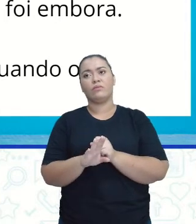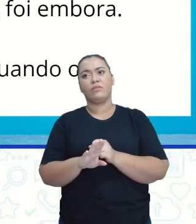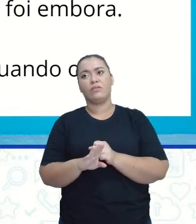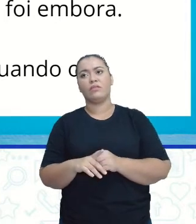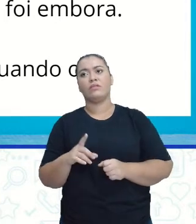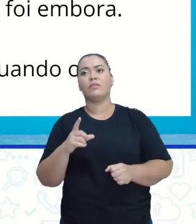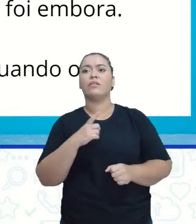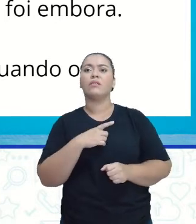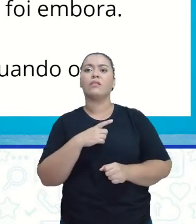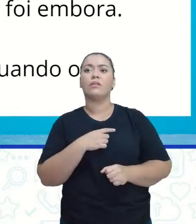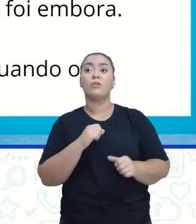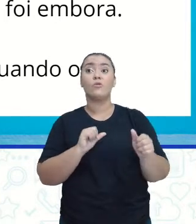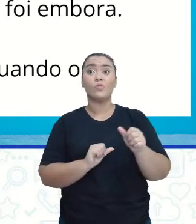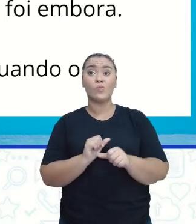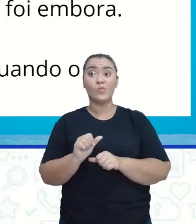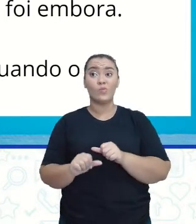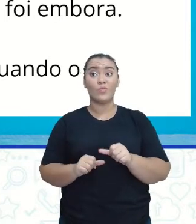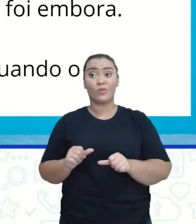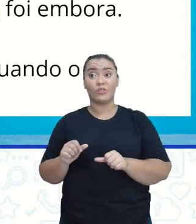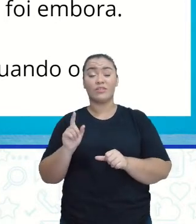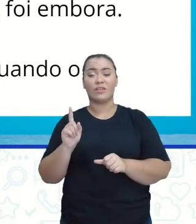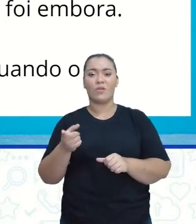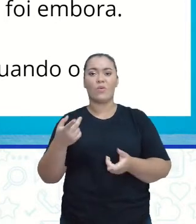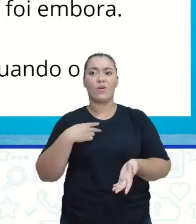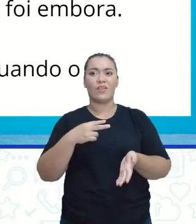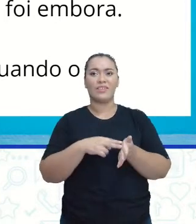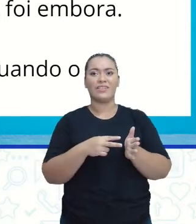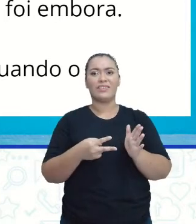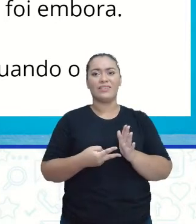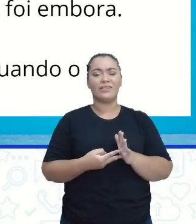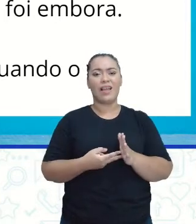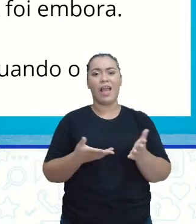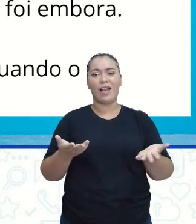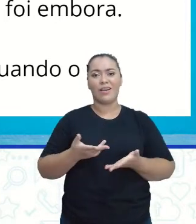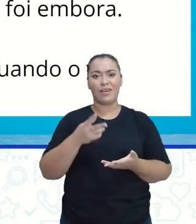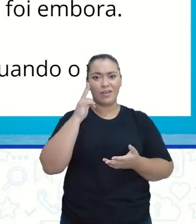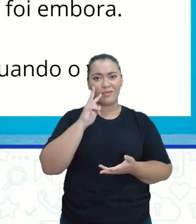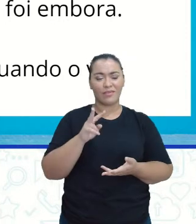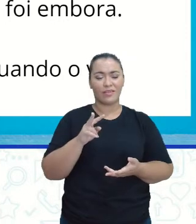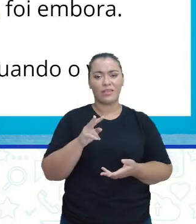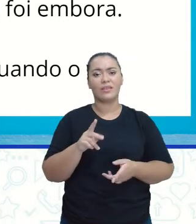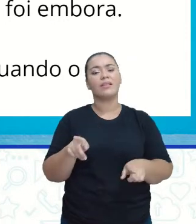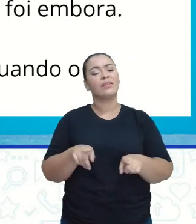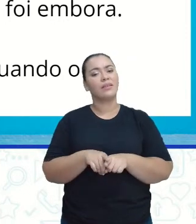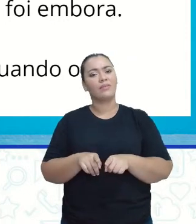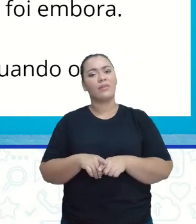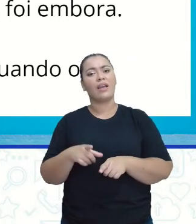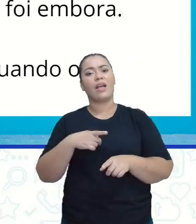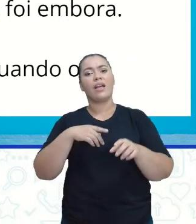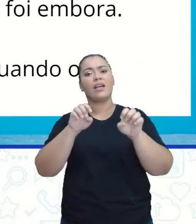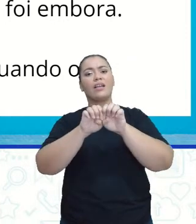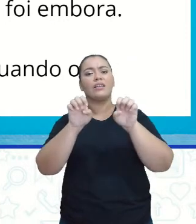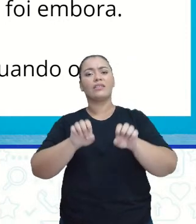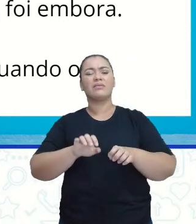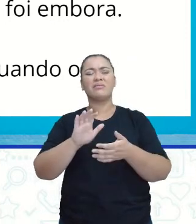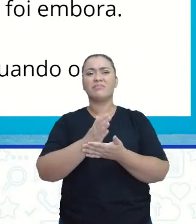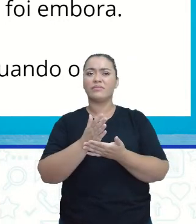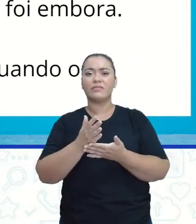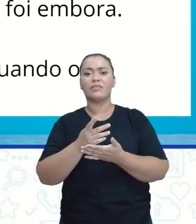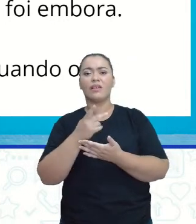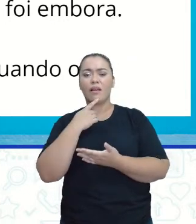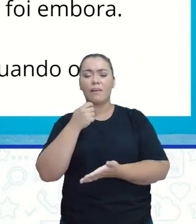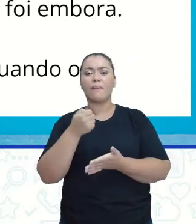daquela mudança de sentido que vimos agora há pouco, a gente pode ter também uma estrutura mais ou menos